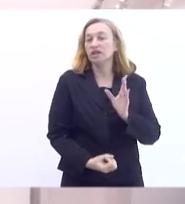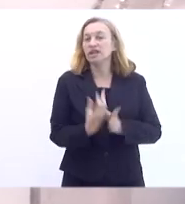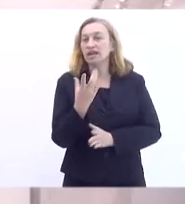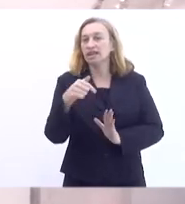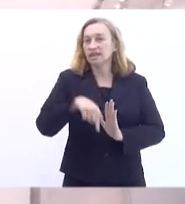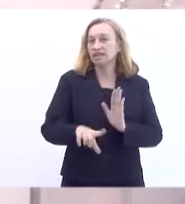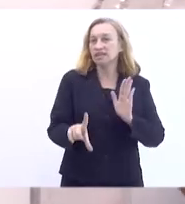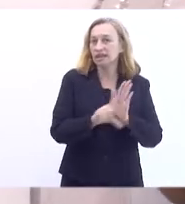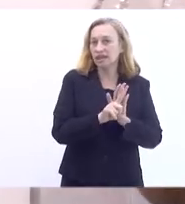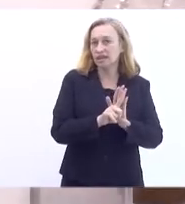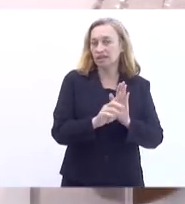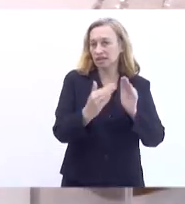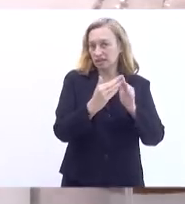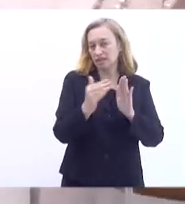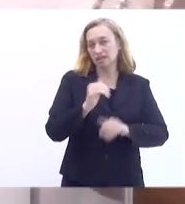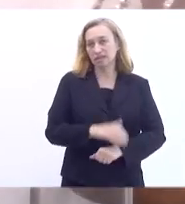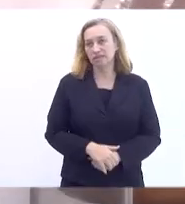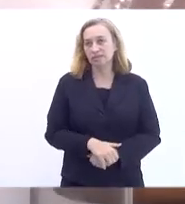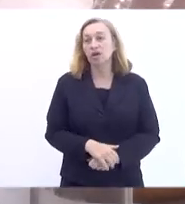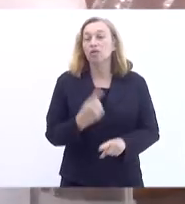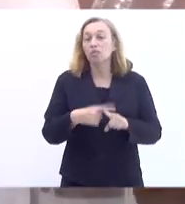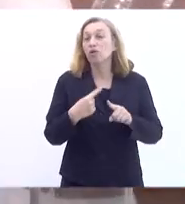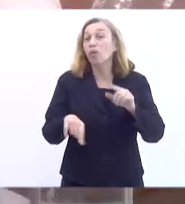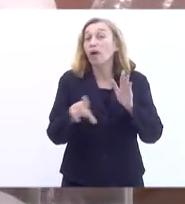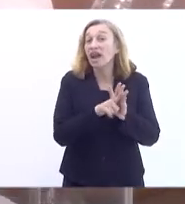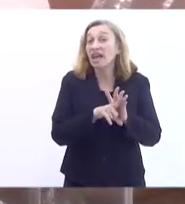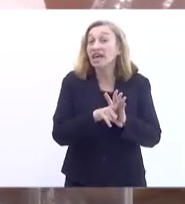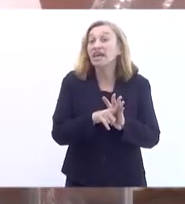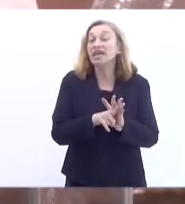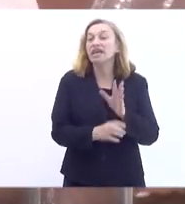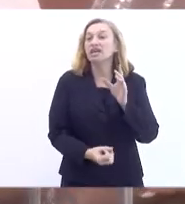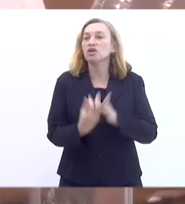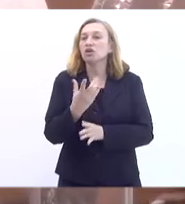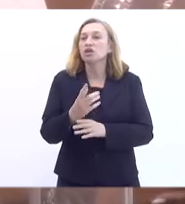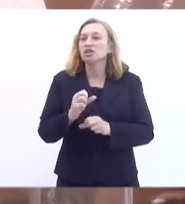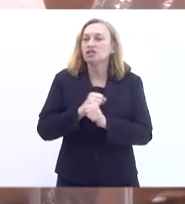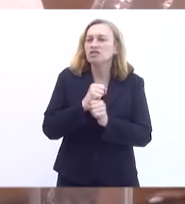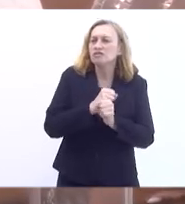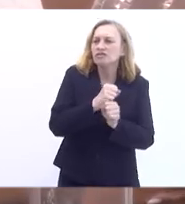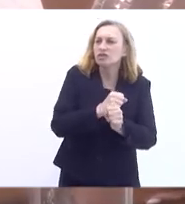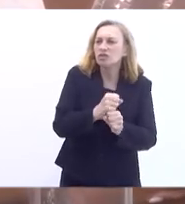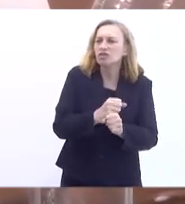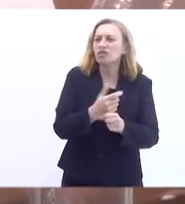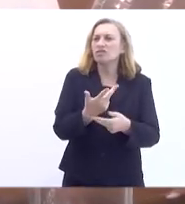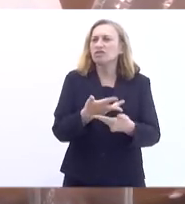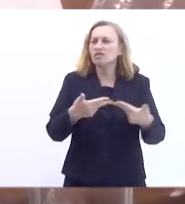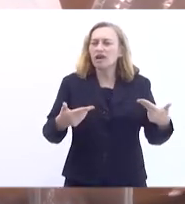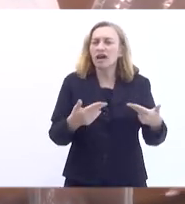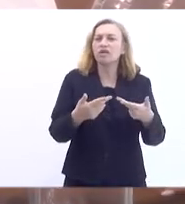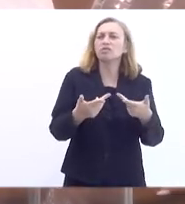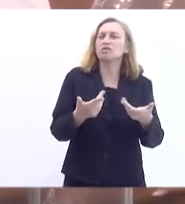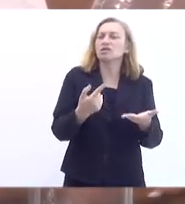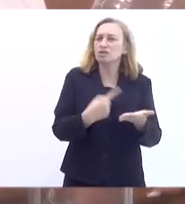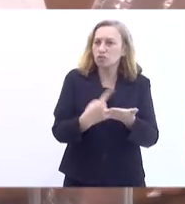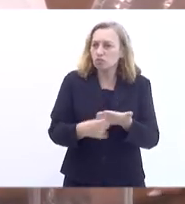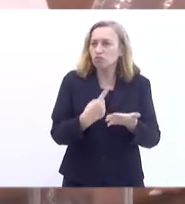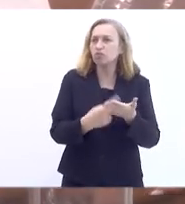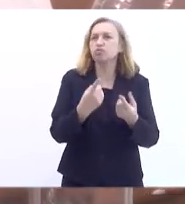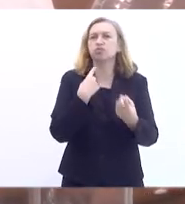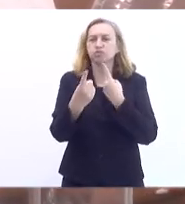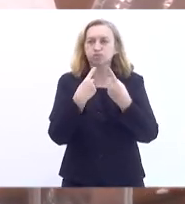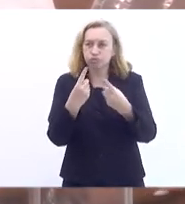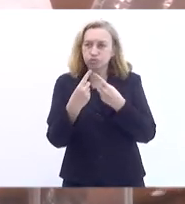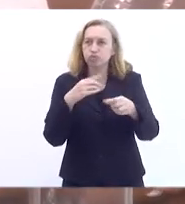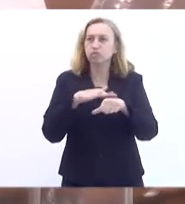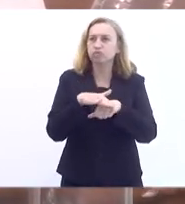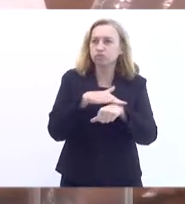aqui nessa casa porque ela foi uma lei que surgiu após inúmeros acordos muitas conversas Foi a terceira